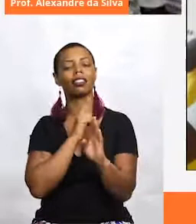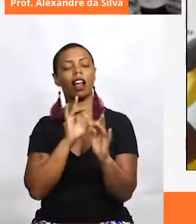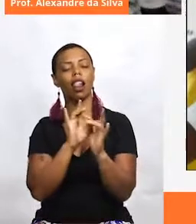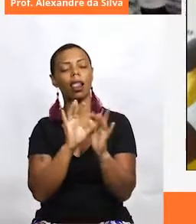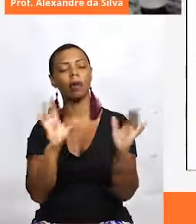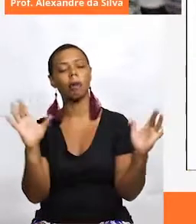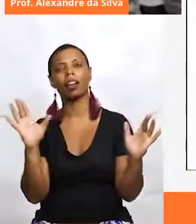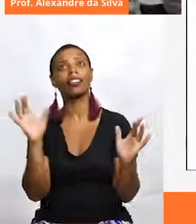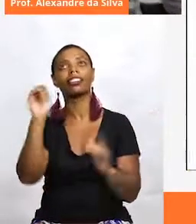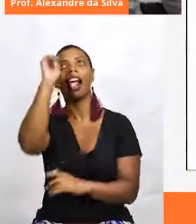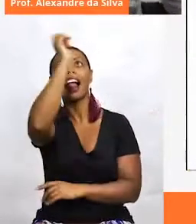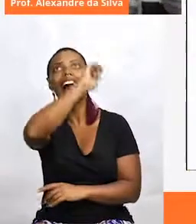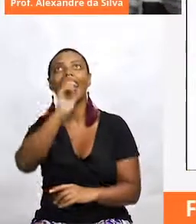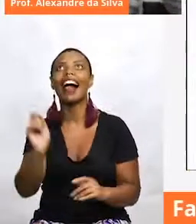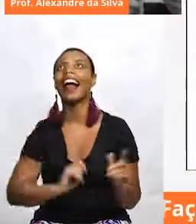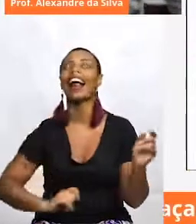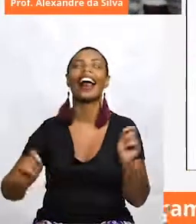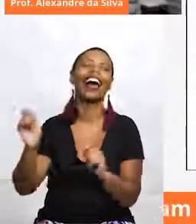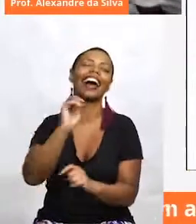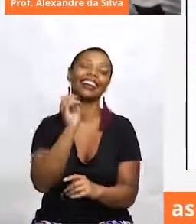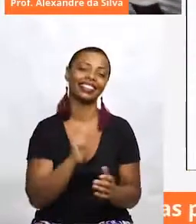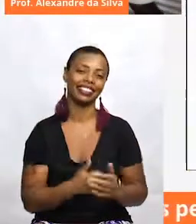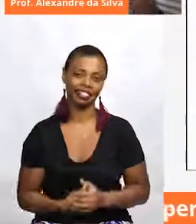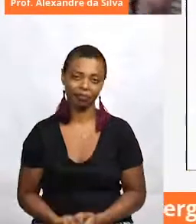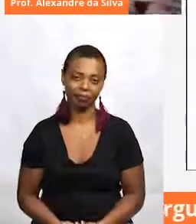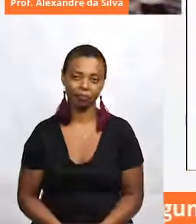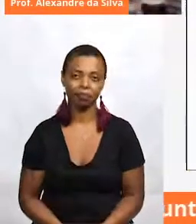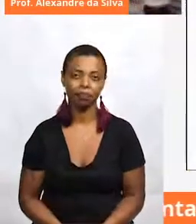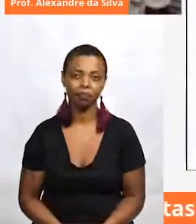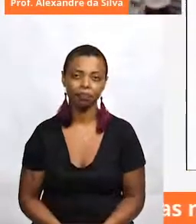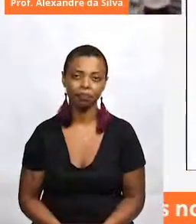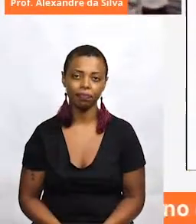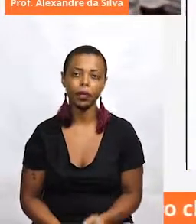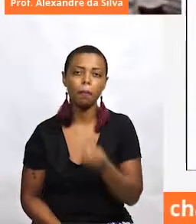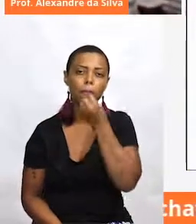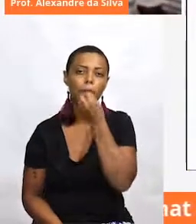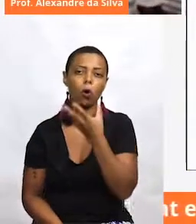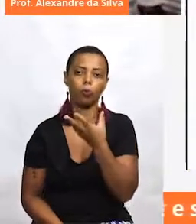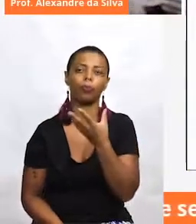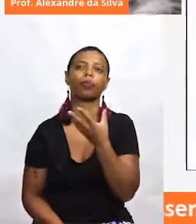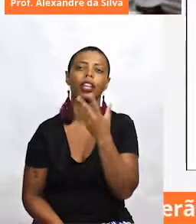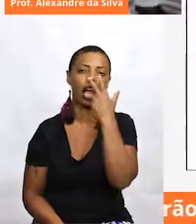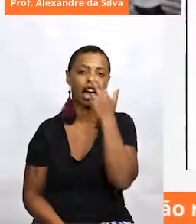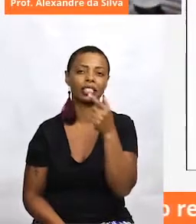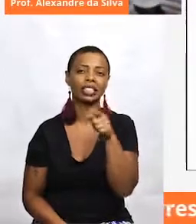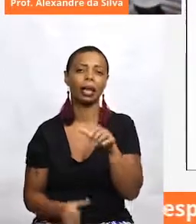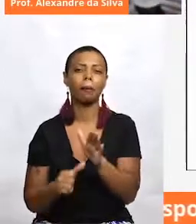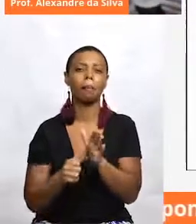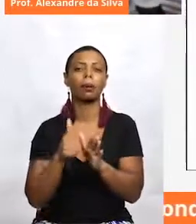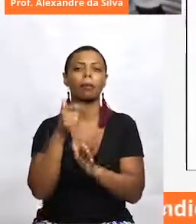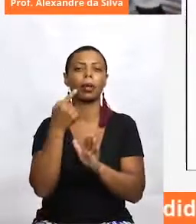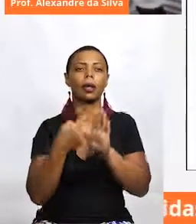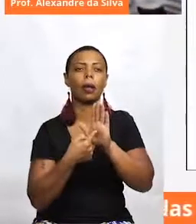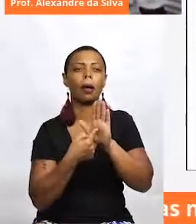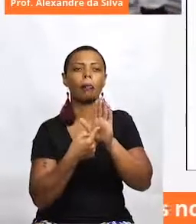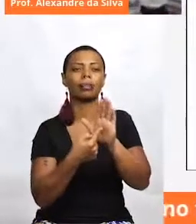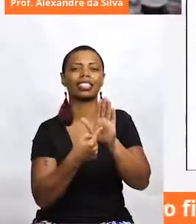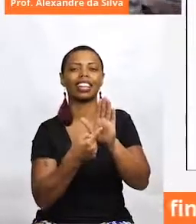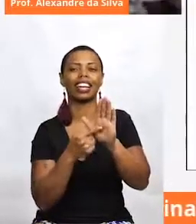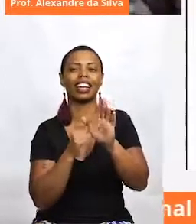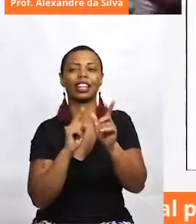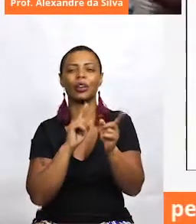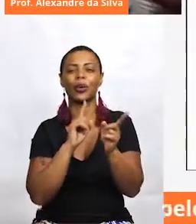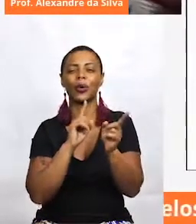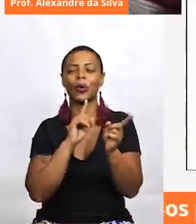escrita. Bom, e acho que foi a primeira apresentação que eu comecei, talvez, de trás para frente. Geralmente a